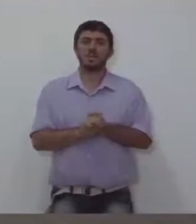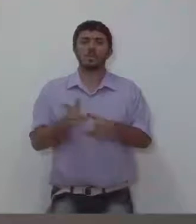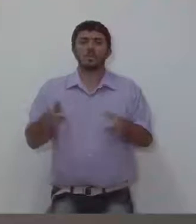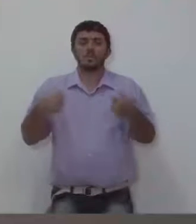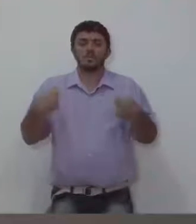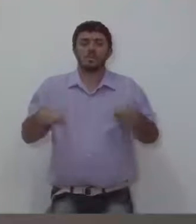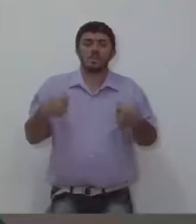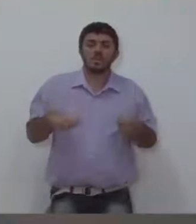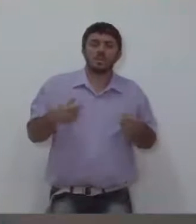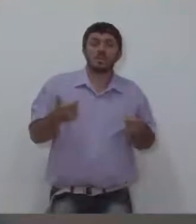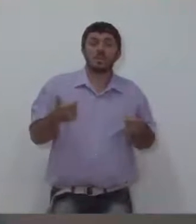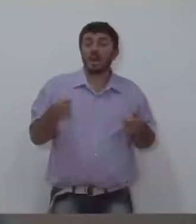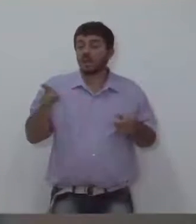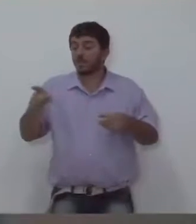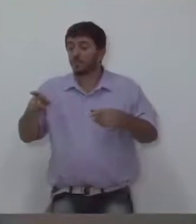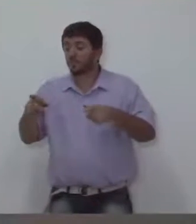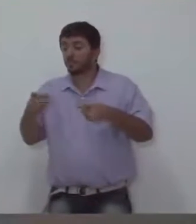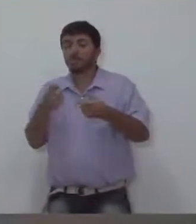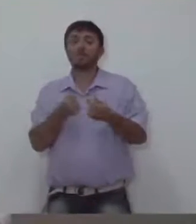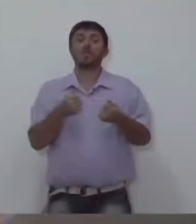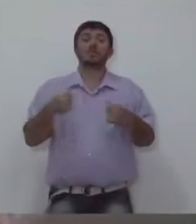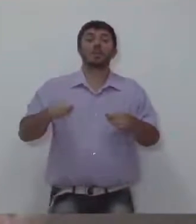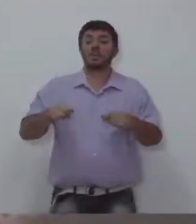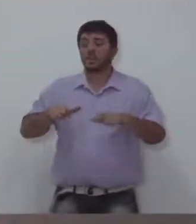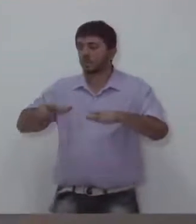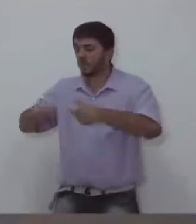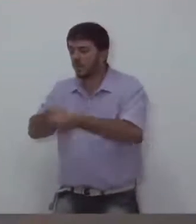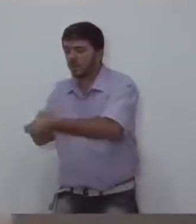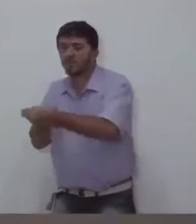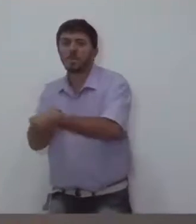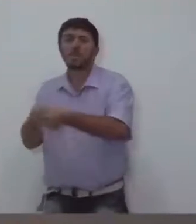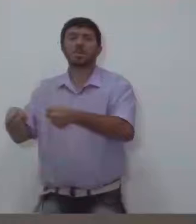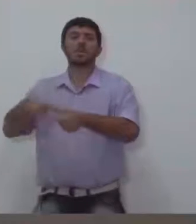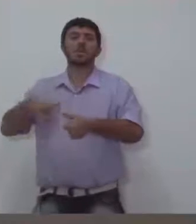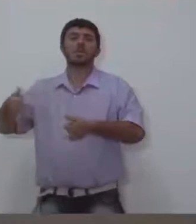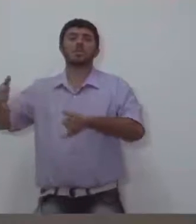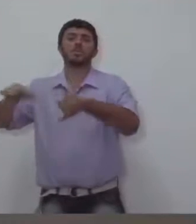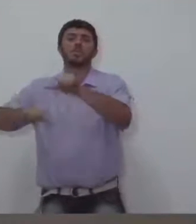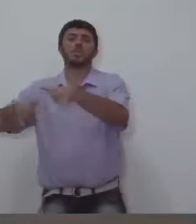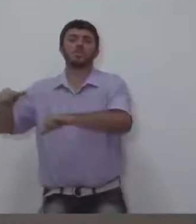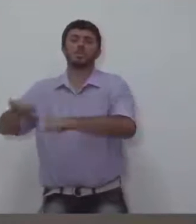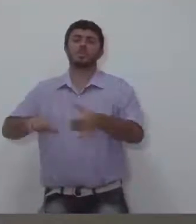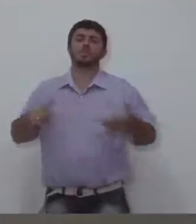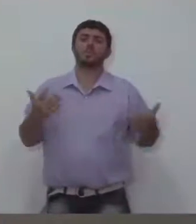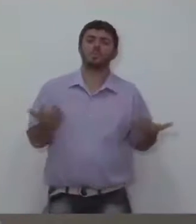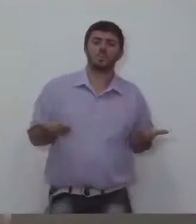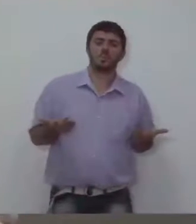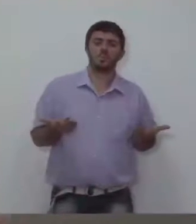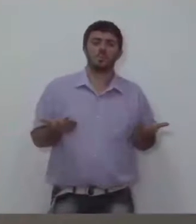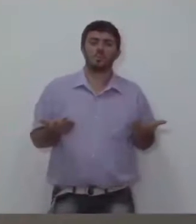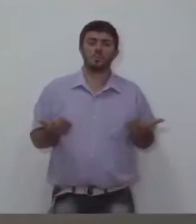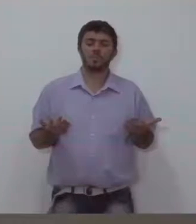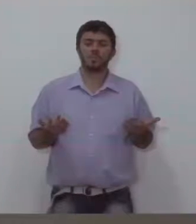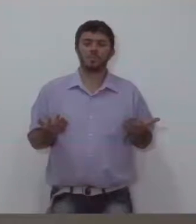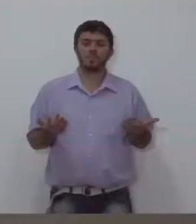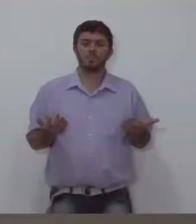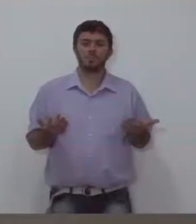se utilizar de produto químico. E aí, como que a gente fecha esse ciclo? Ou não fecha?